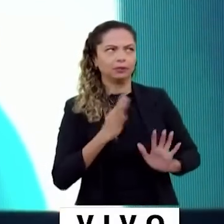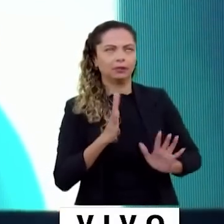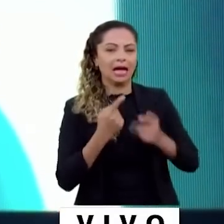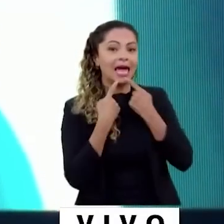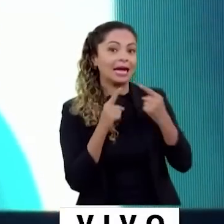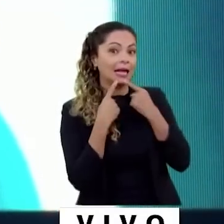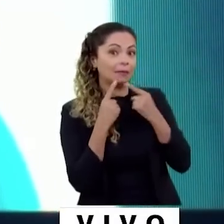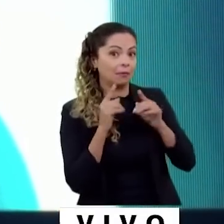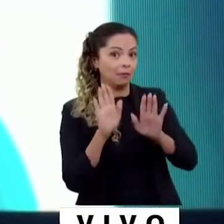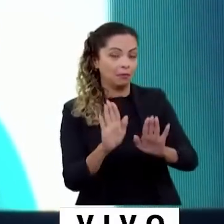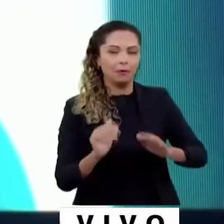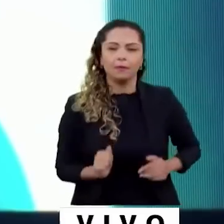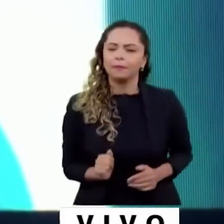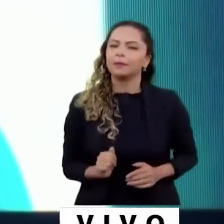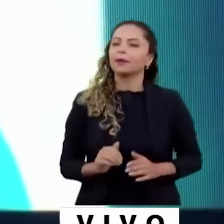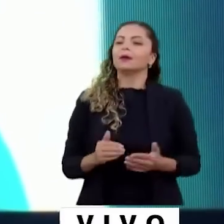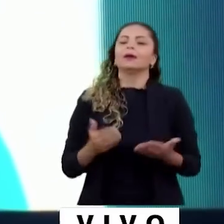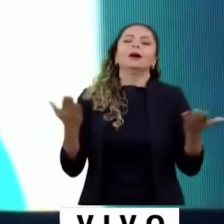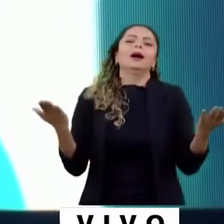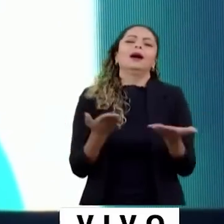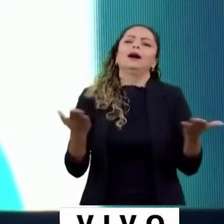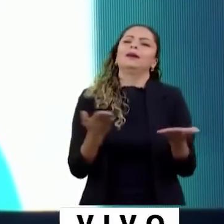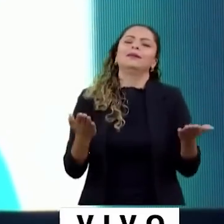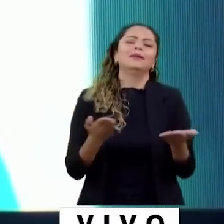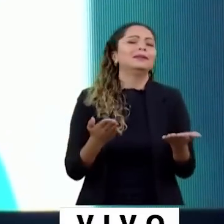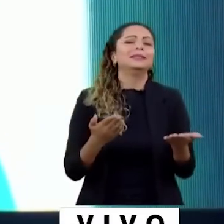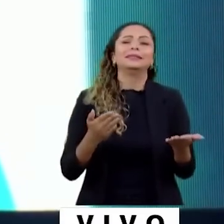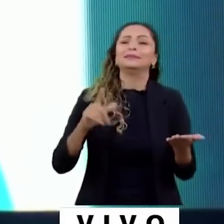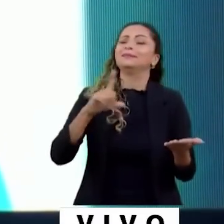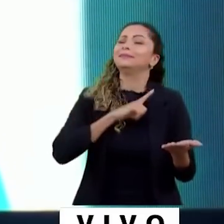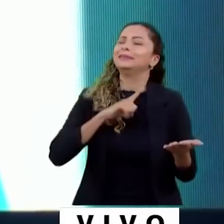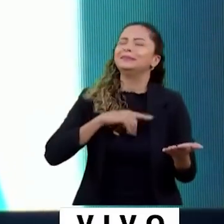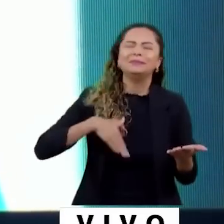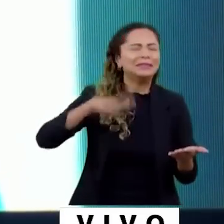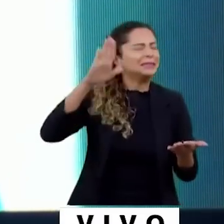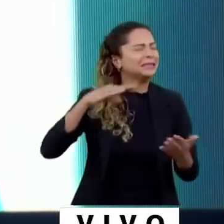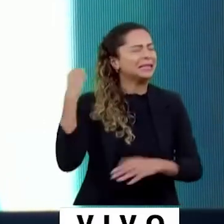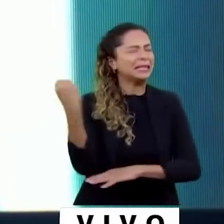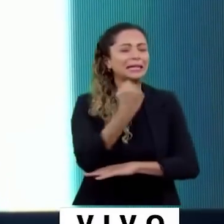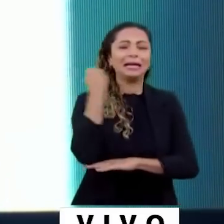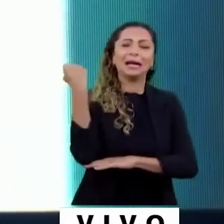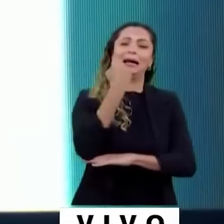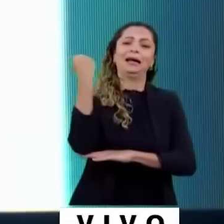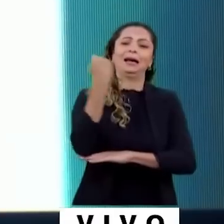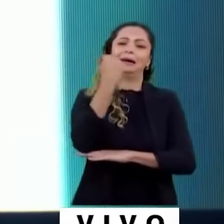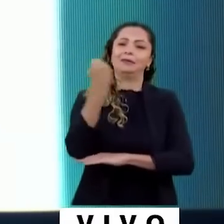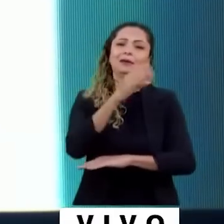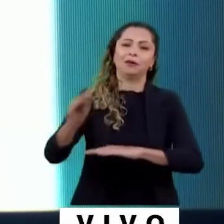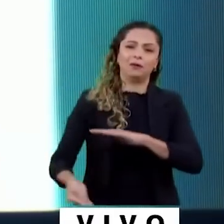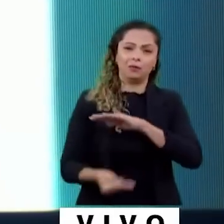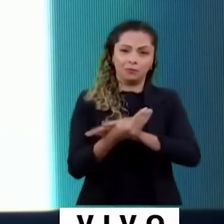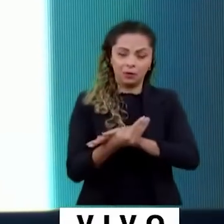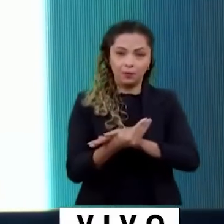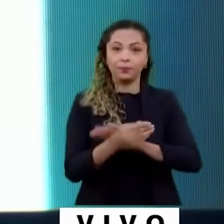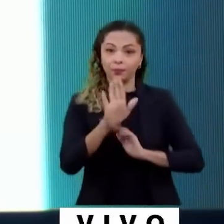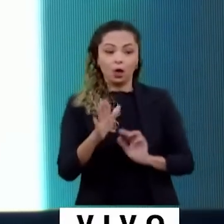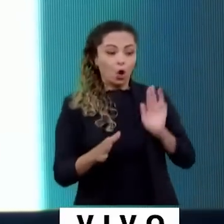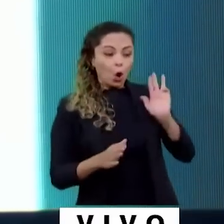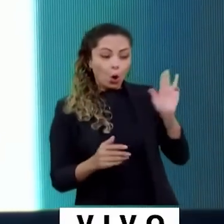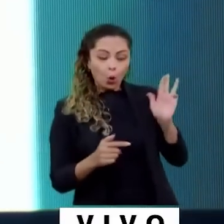deixa eu dizer para vocês esta é a mais profunda e grave corrupção brasileira do Lula para cá o nosso país